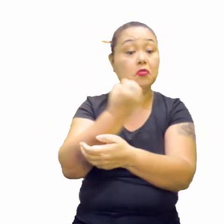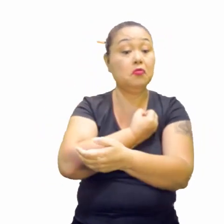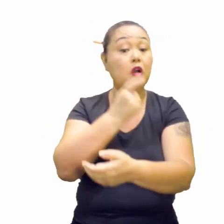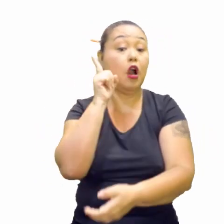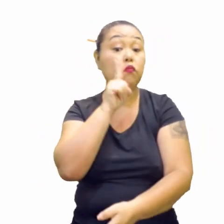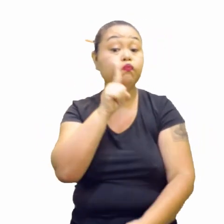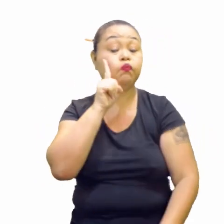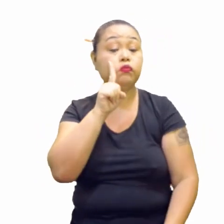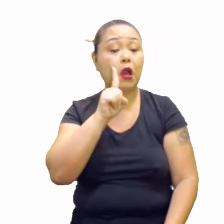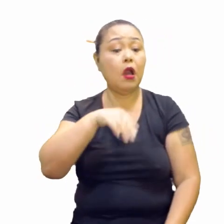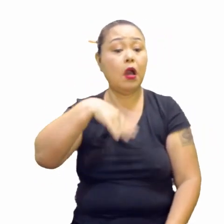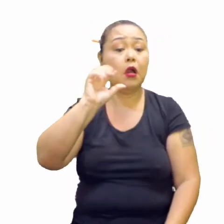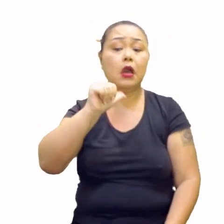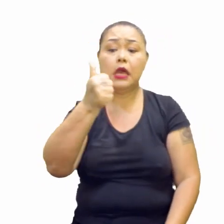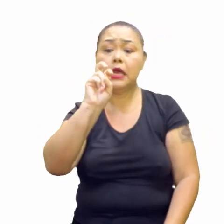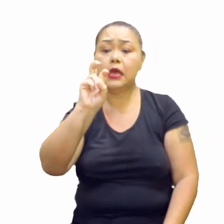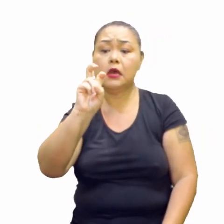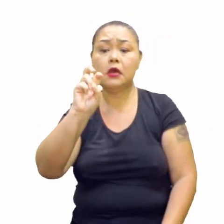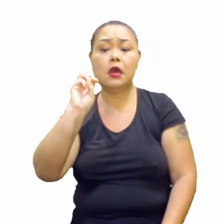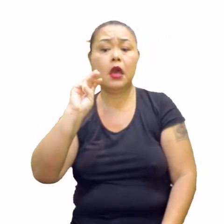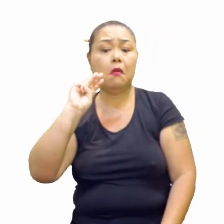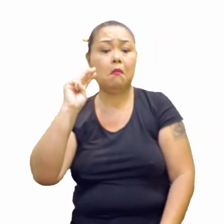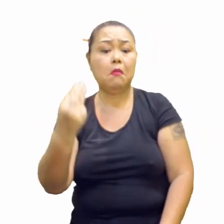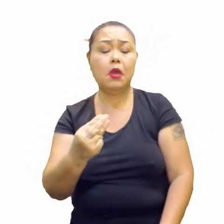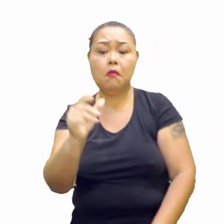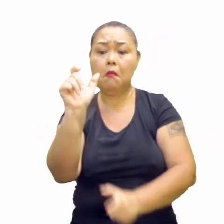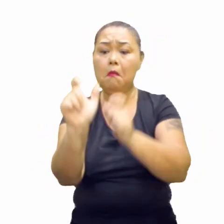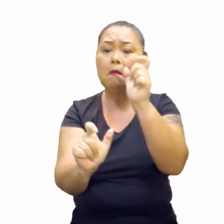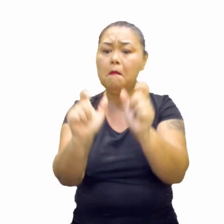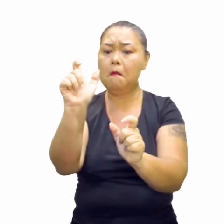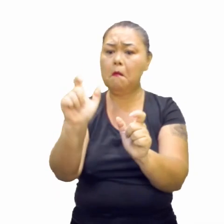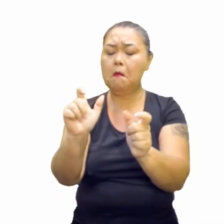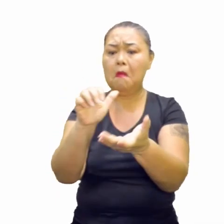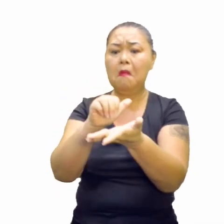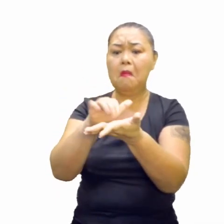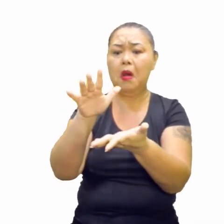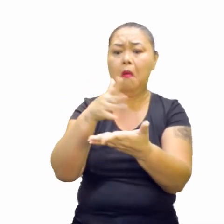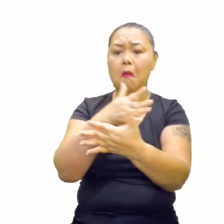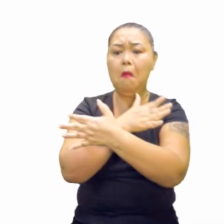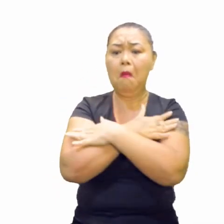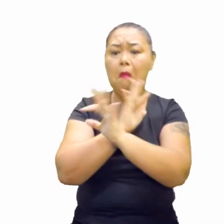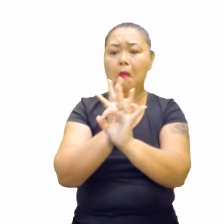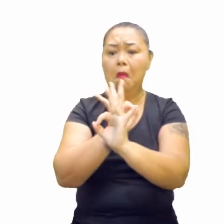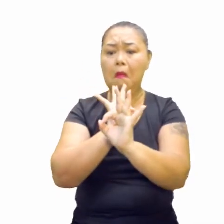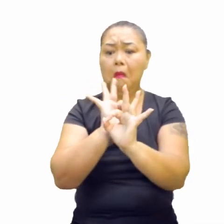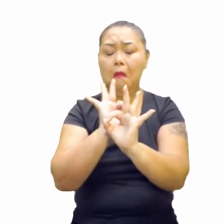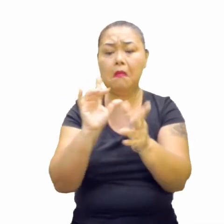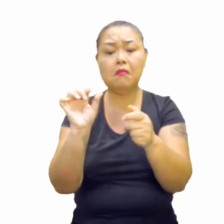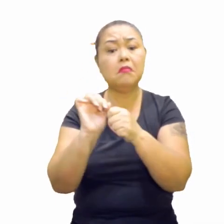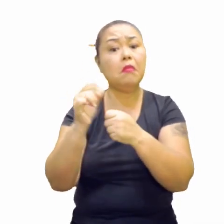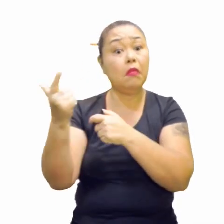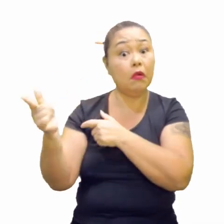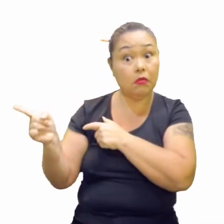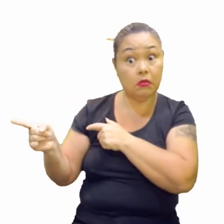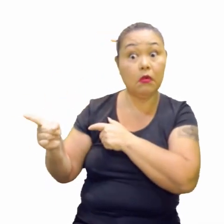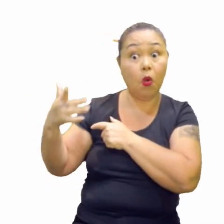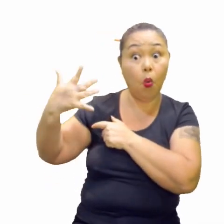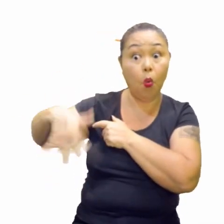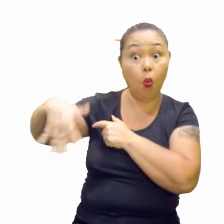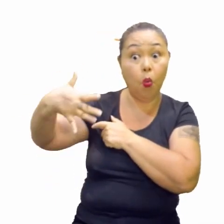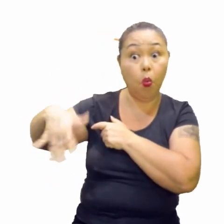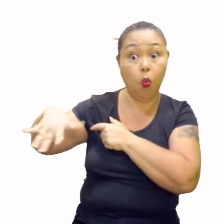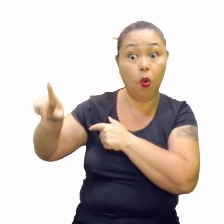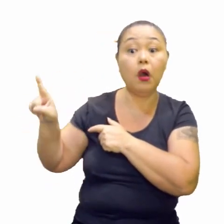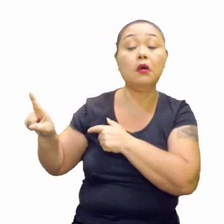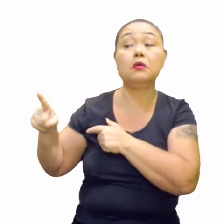a mais de 15 milhões de pessoas. Muito, né? Pois é, muito